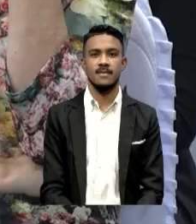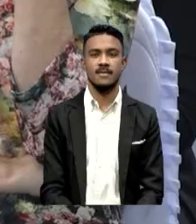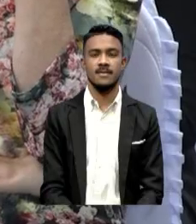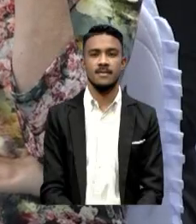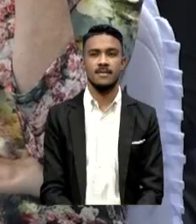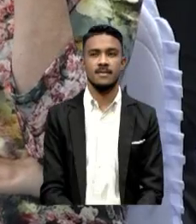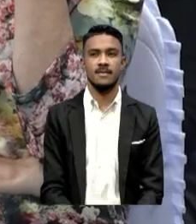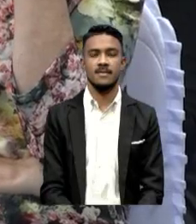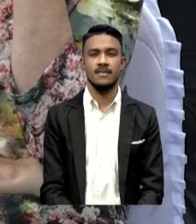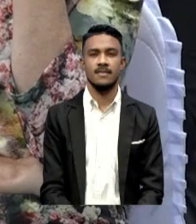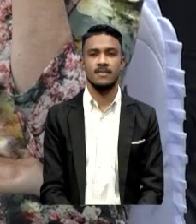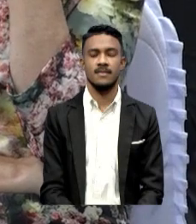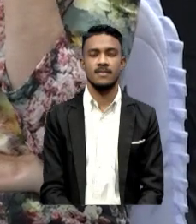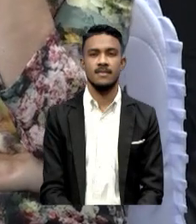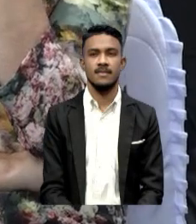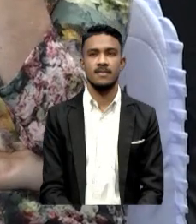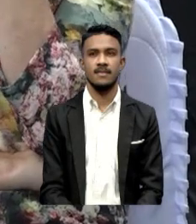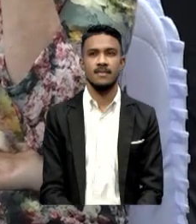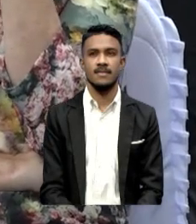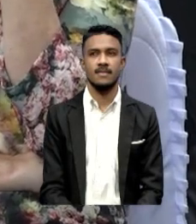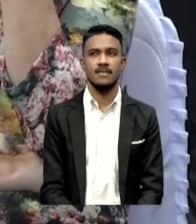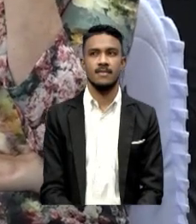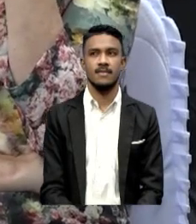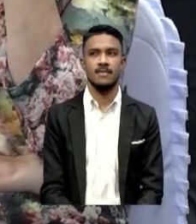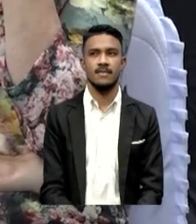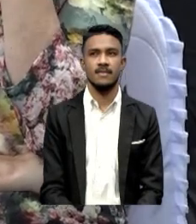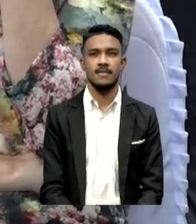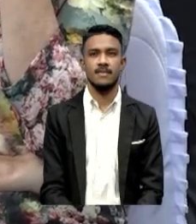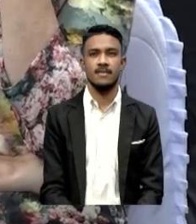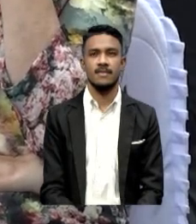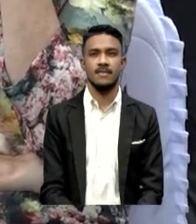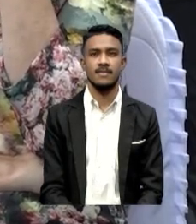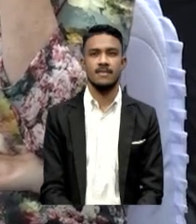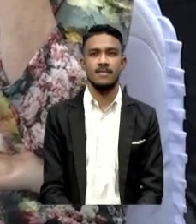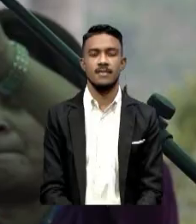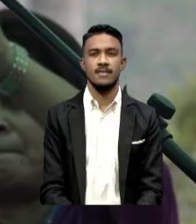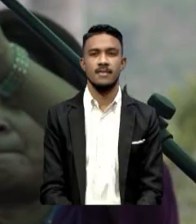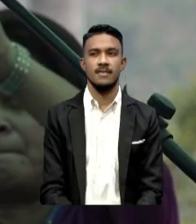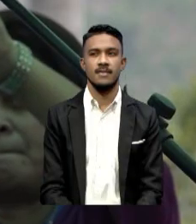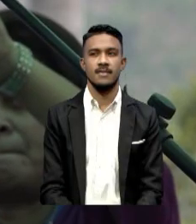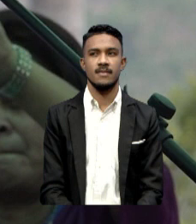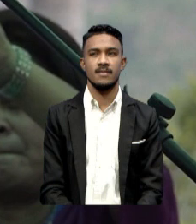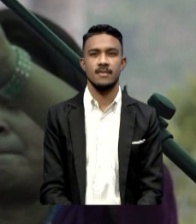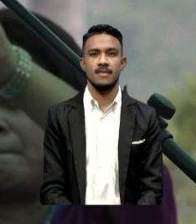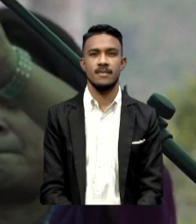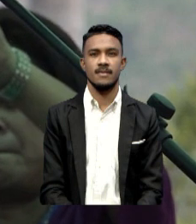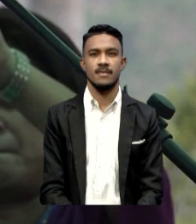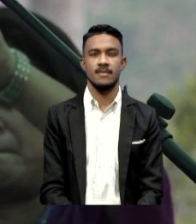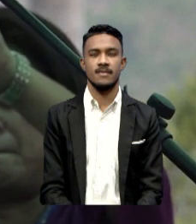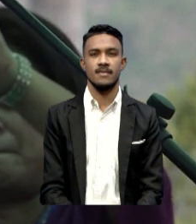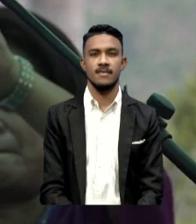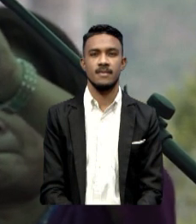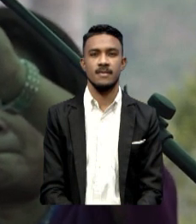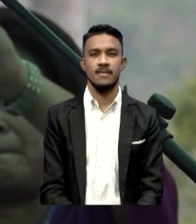abre os nossos sonhos para a realidade. Espero que esta feira de